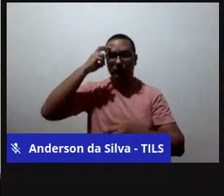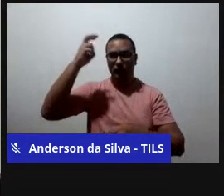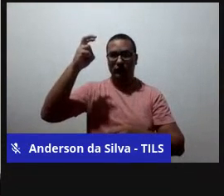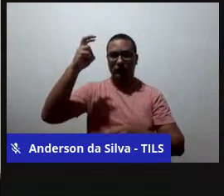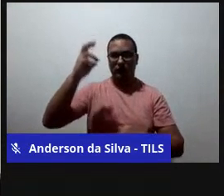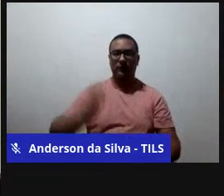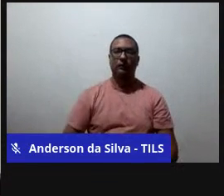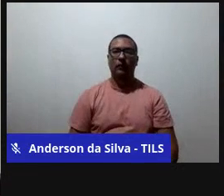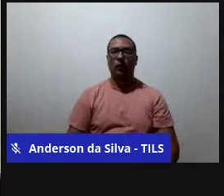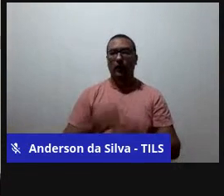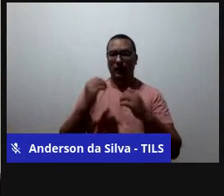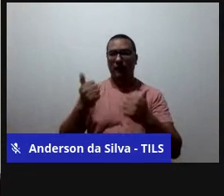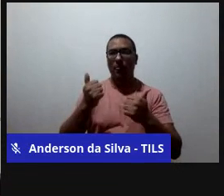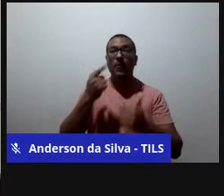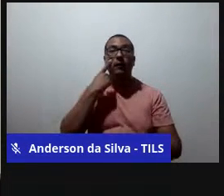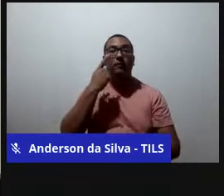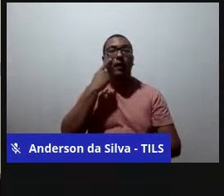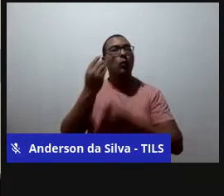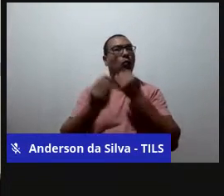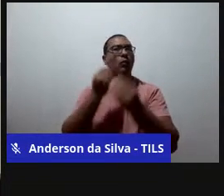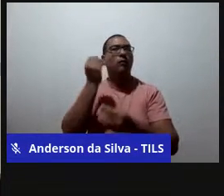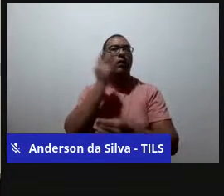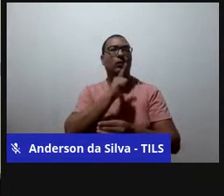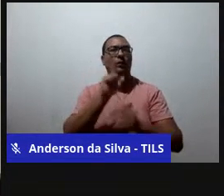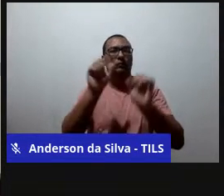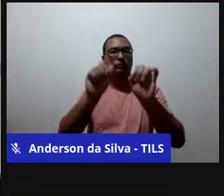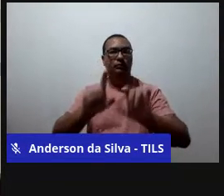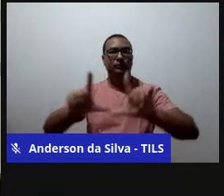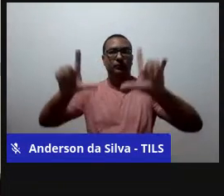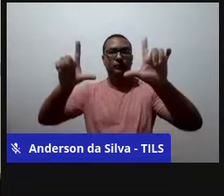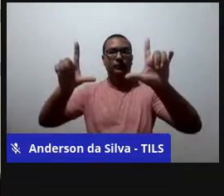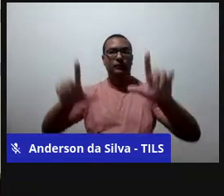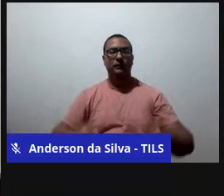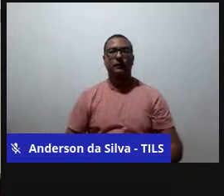Então, deixa eu me ver aqui como é que eu vou fazer a